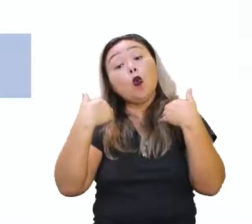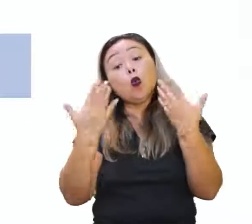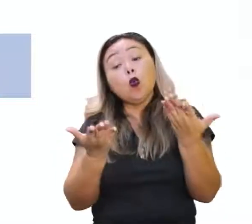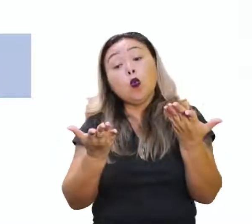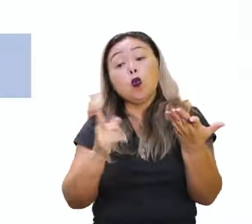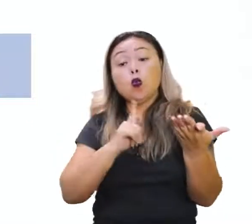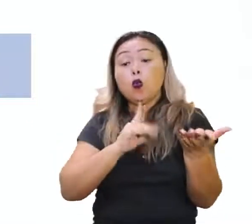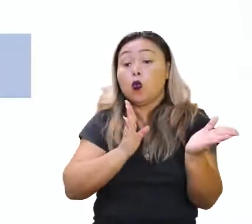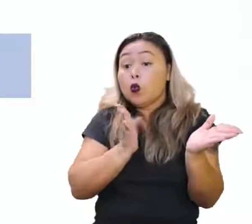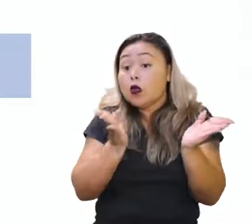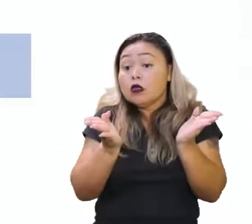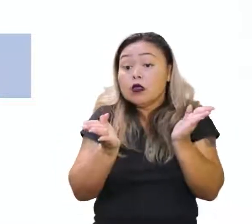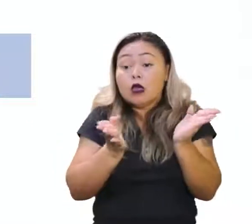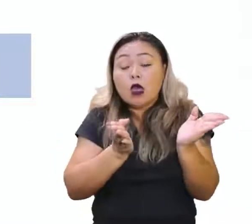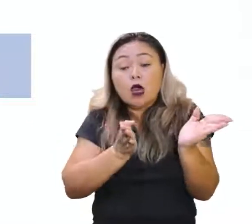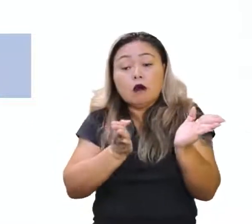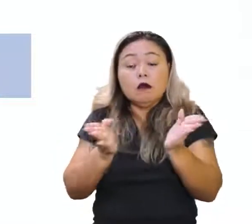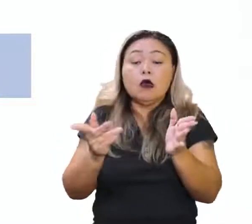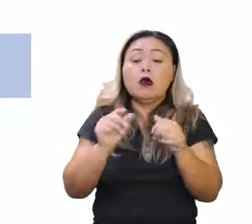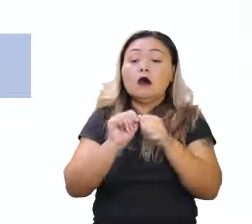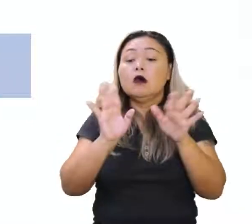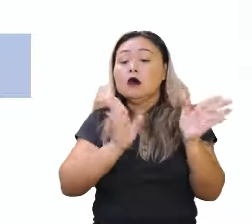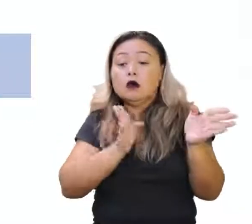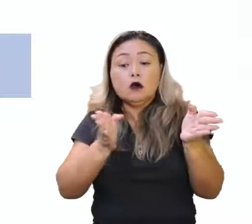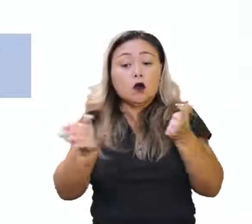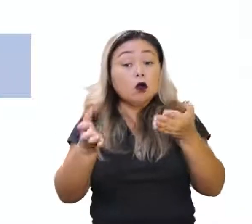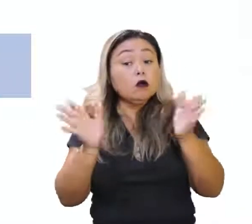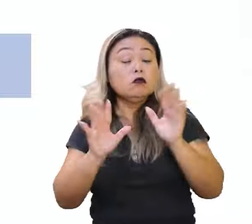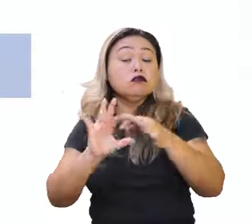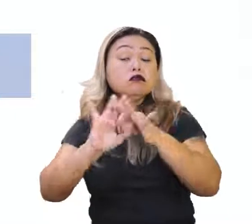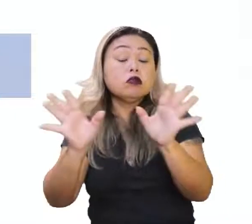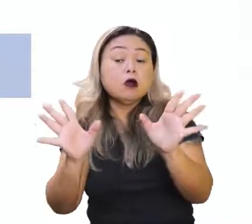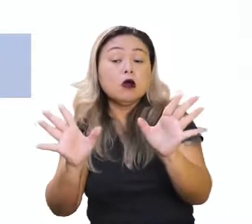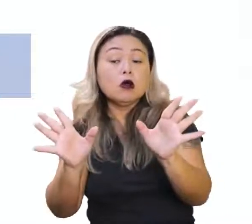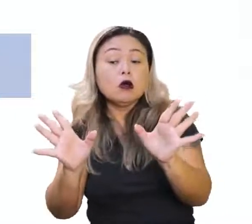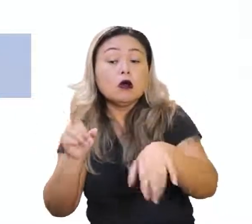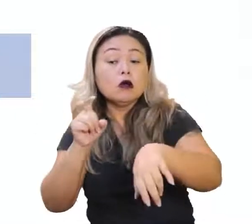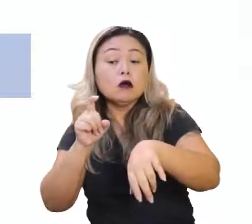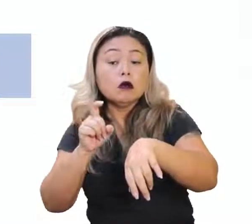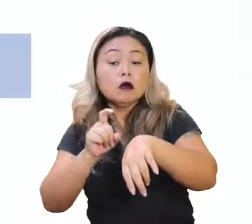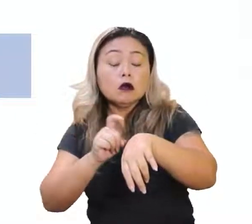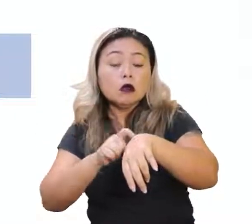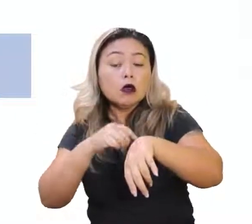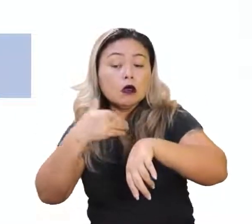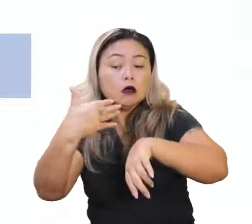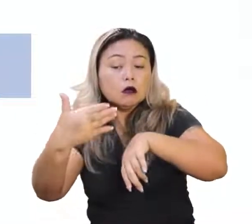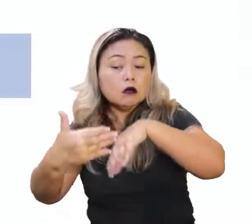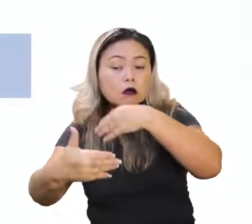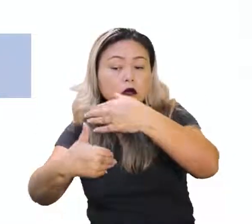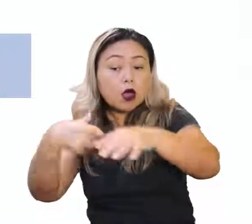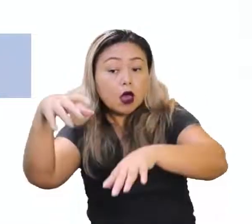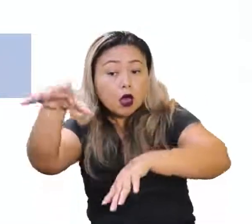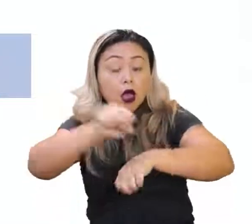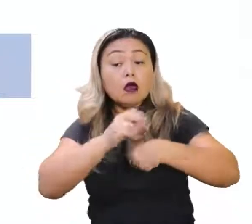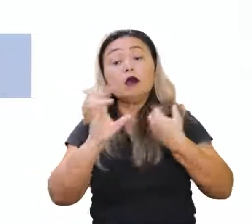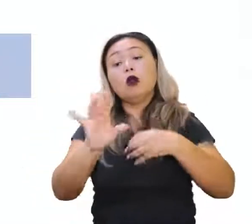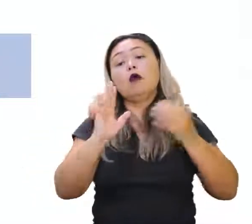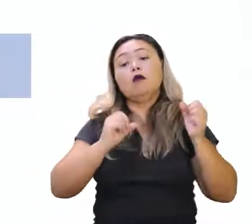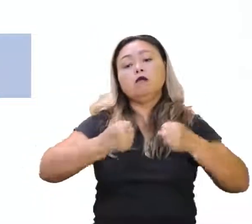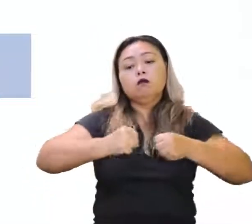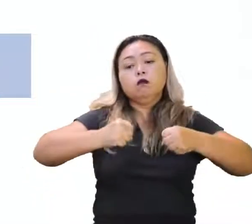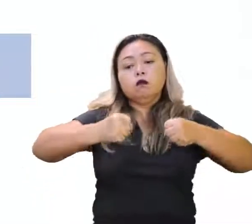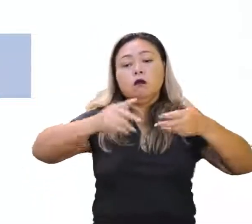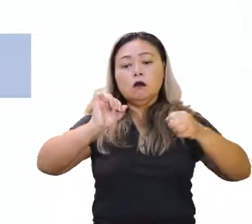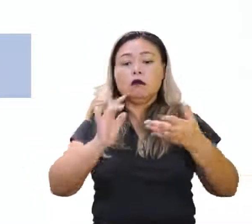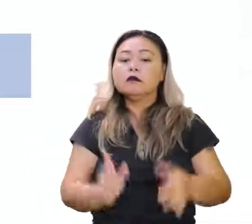tem o semi, né? Que você pode criar ele solto e quando ele tem uma determinada fase, você prende só para engordar,